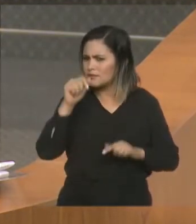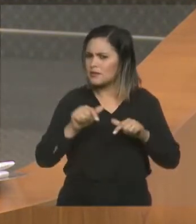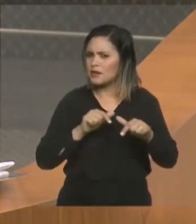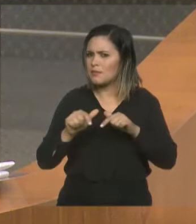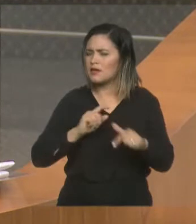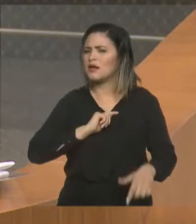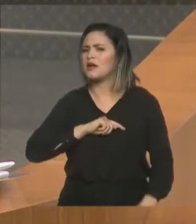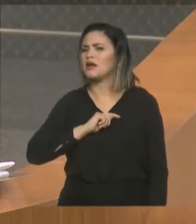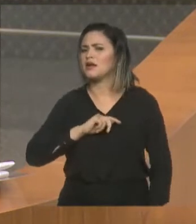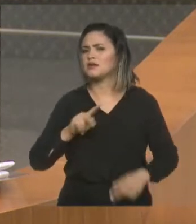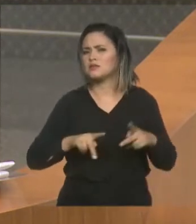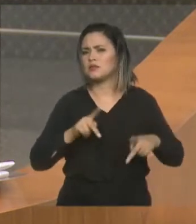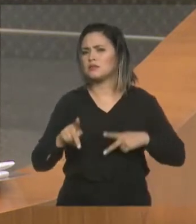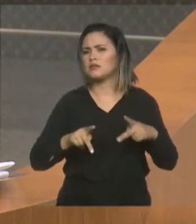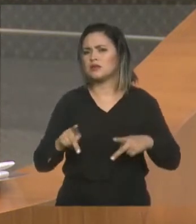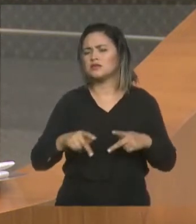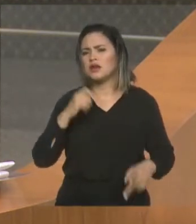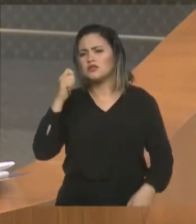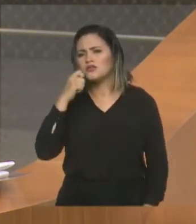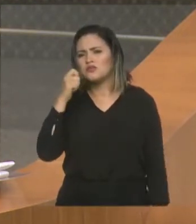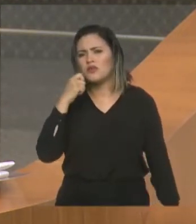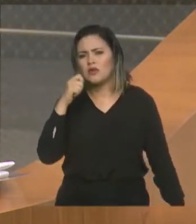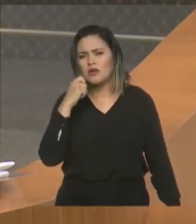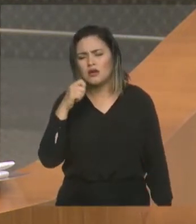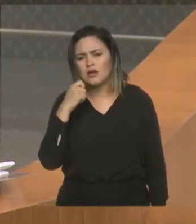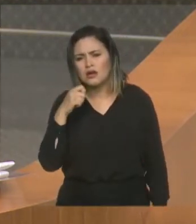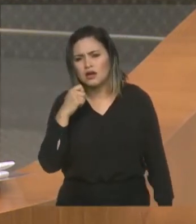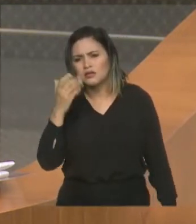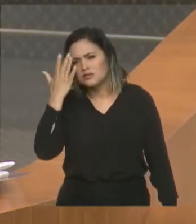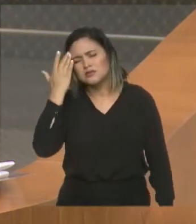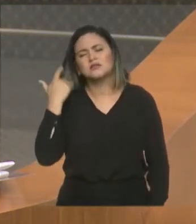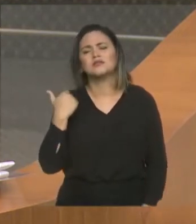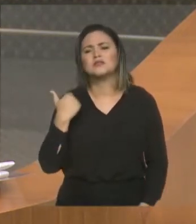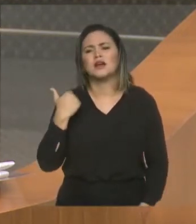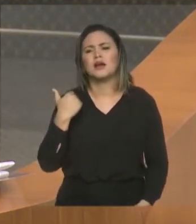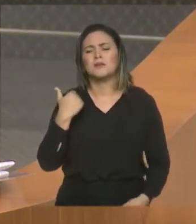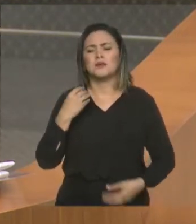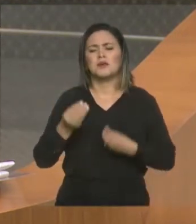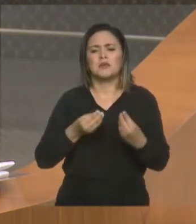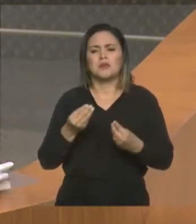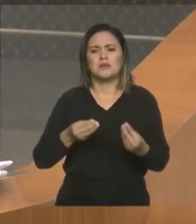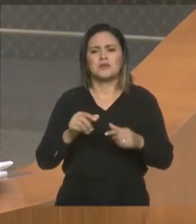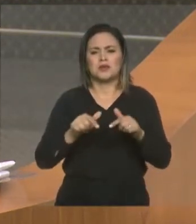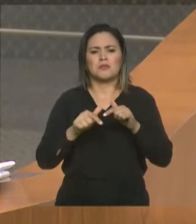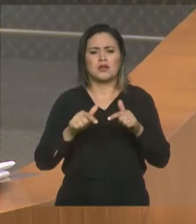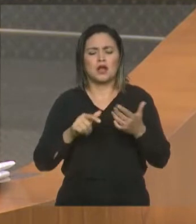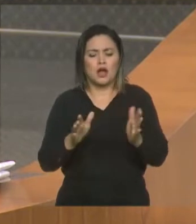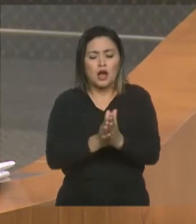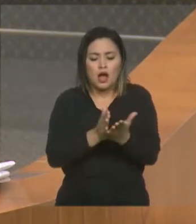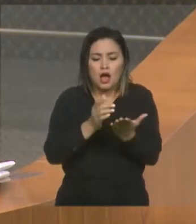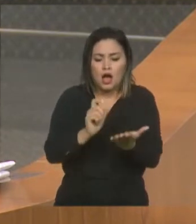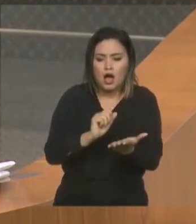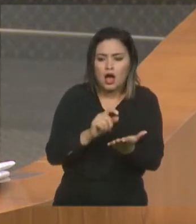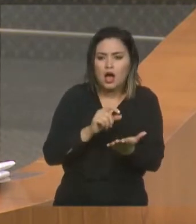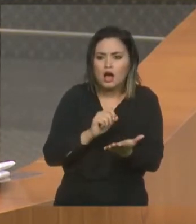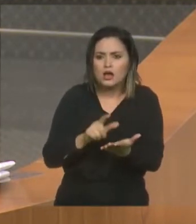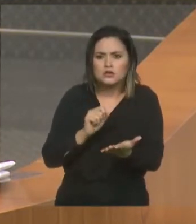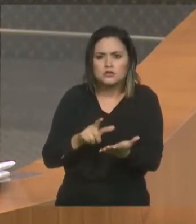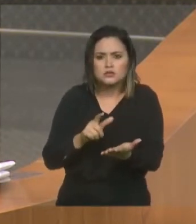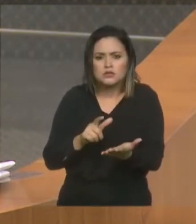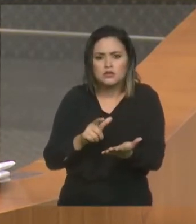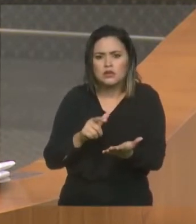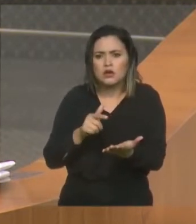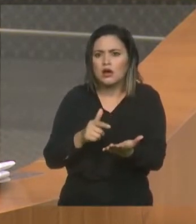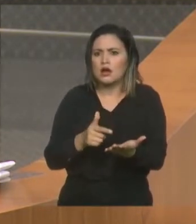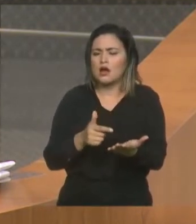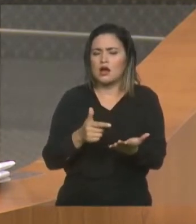bando de advogado despreparado que fica lá para poder deixar assinar a carteira sem validade, porque isso aqui é que diz o Ministério do a